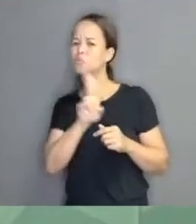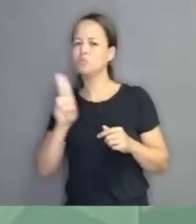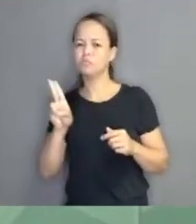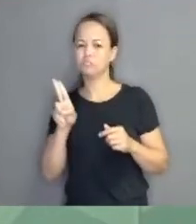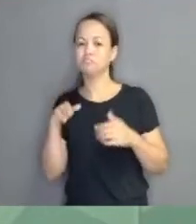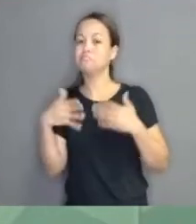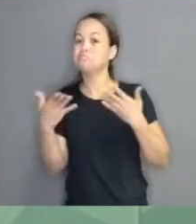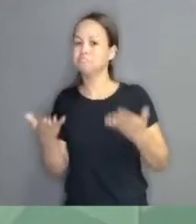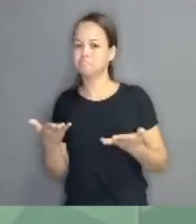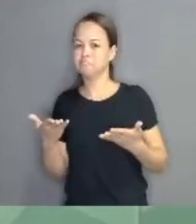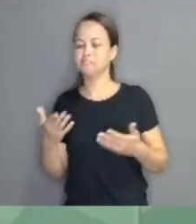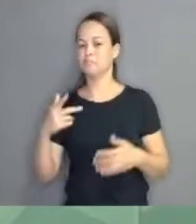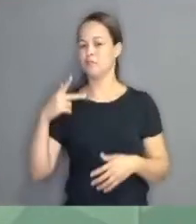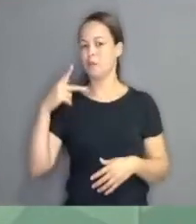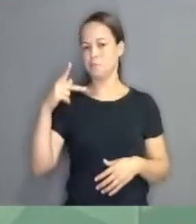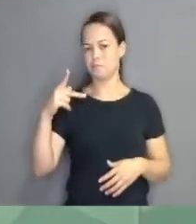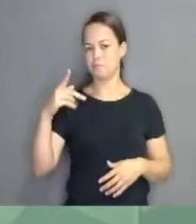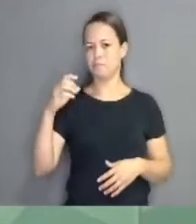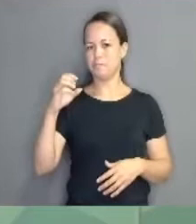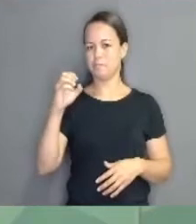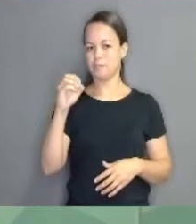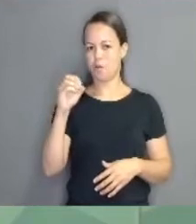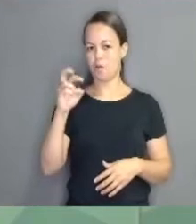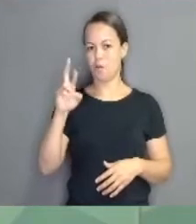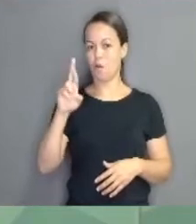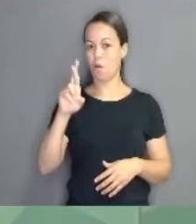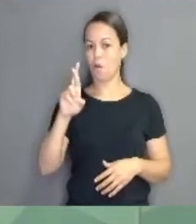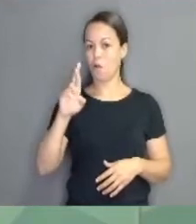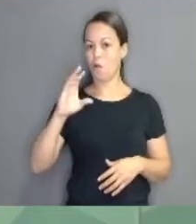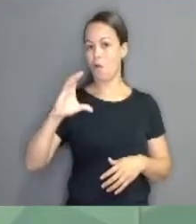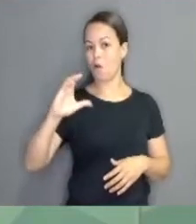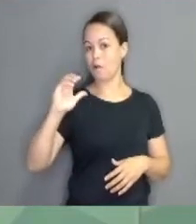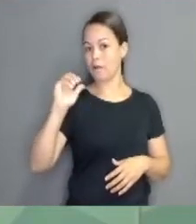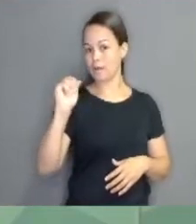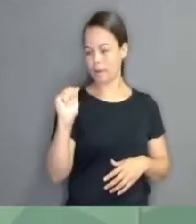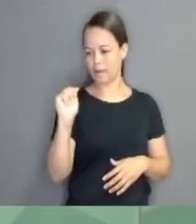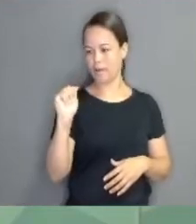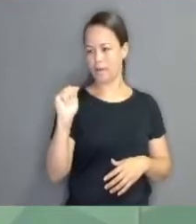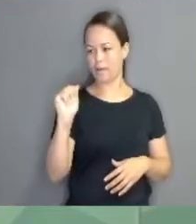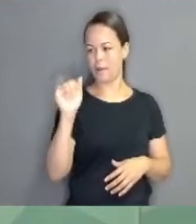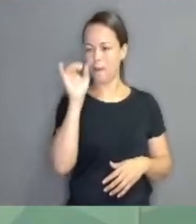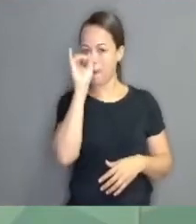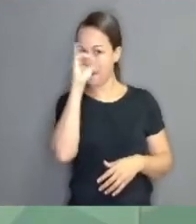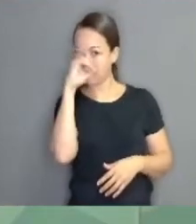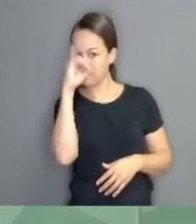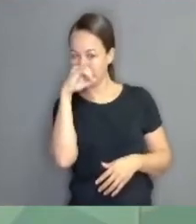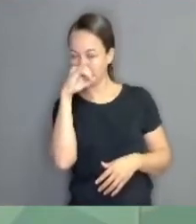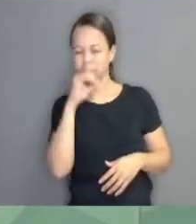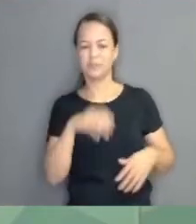E aí a porca porca